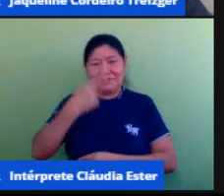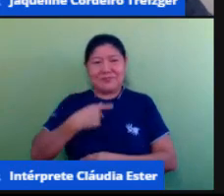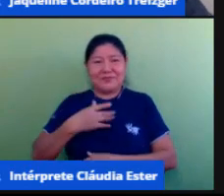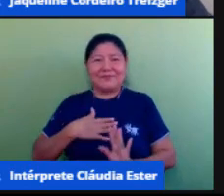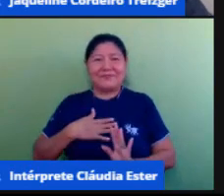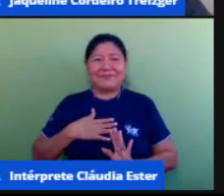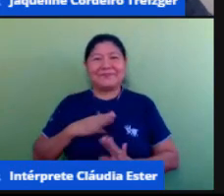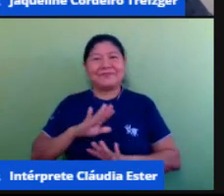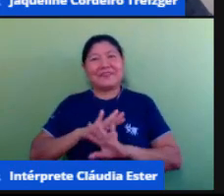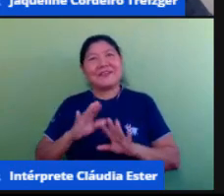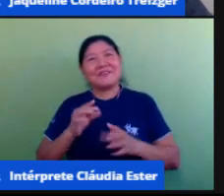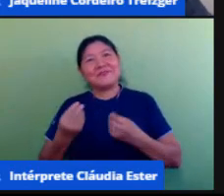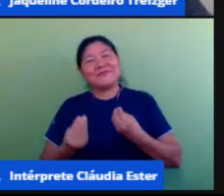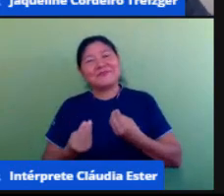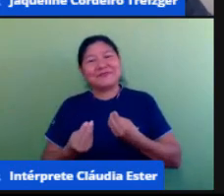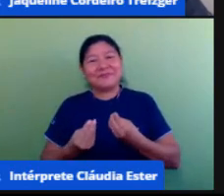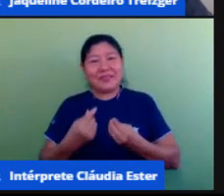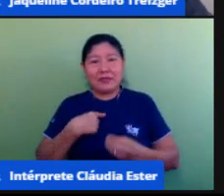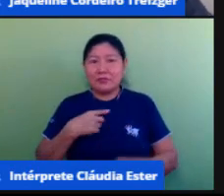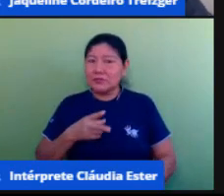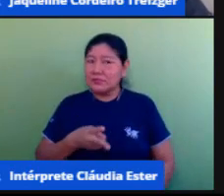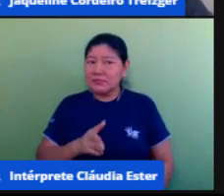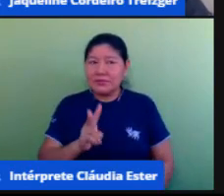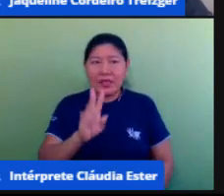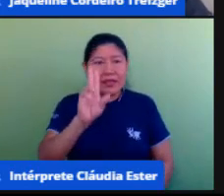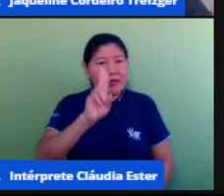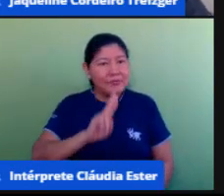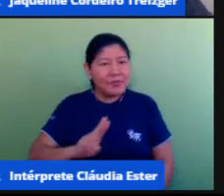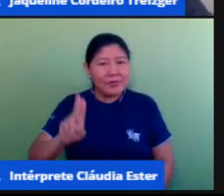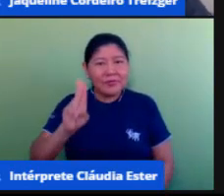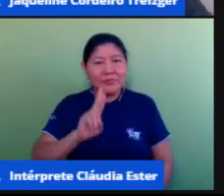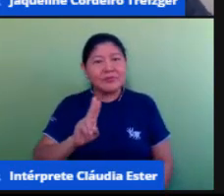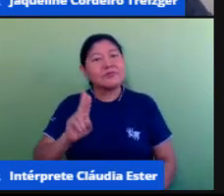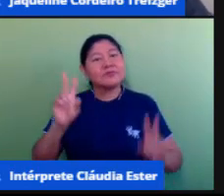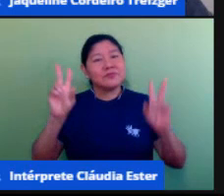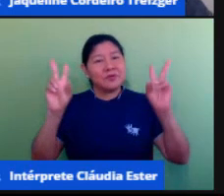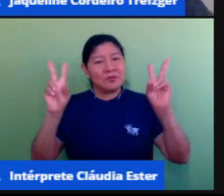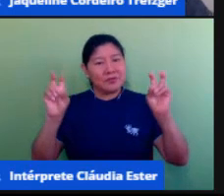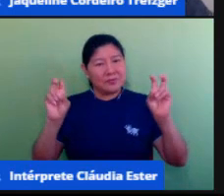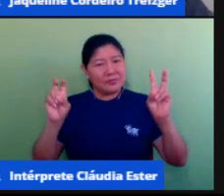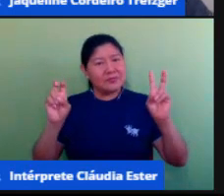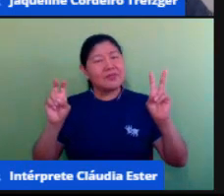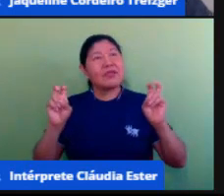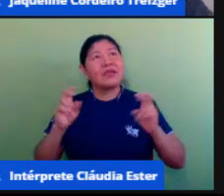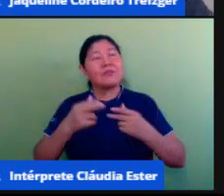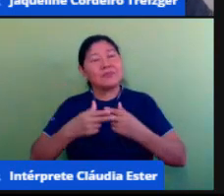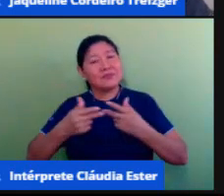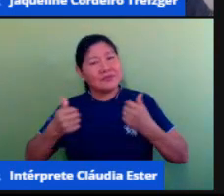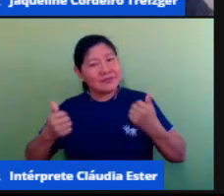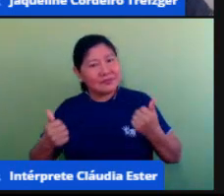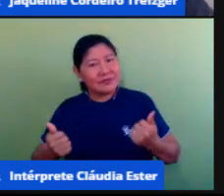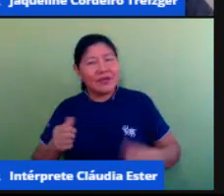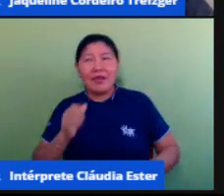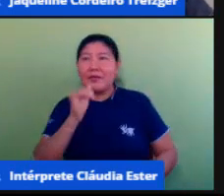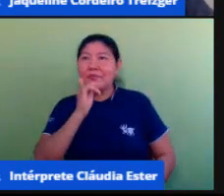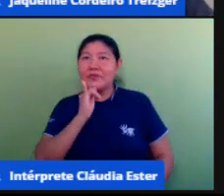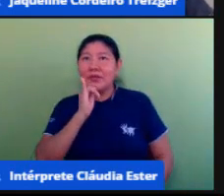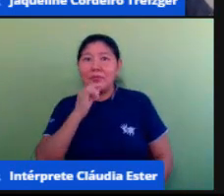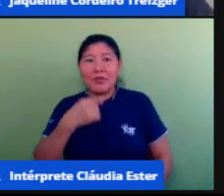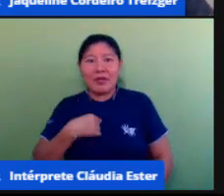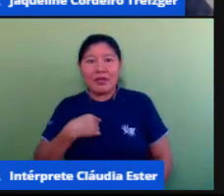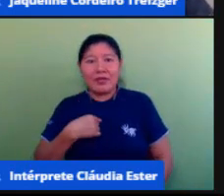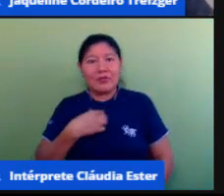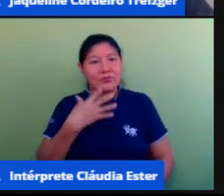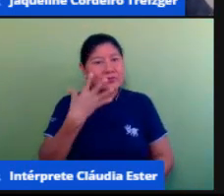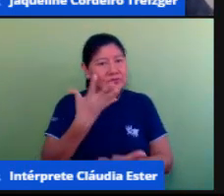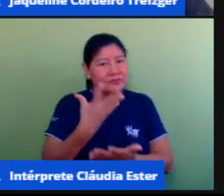assistir o vídeo. Depois sempre coloco um vídeo sobre o assunto, ou que eu faço, ou que eu baixo da internet. E